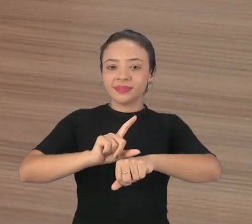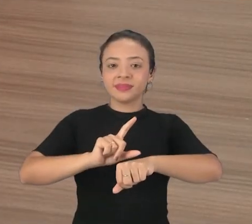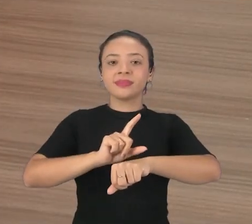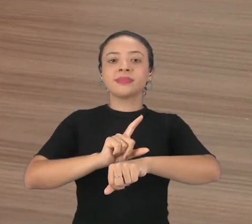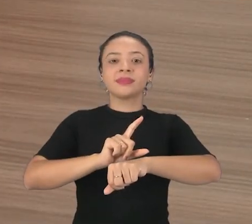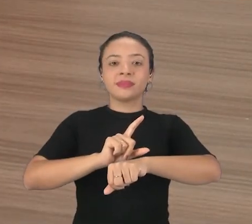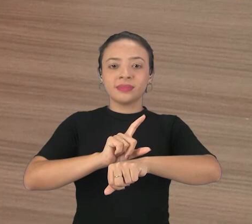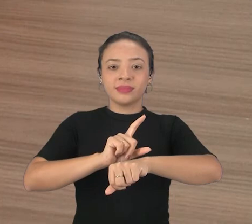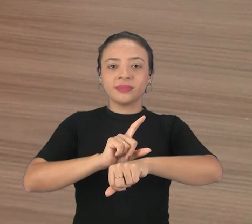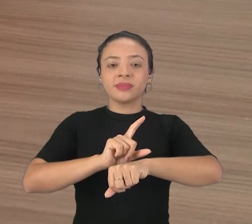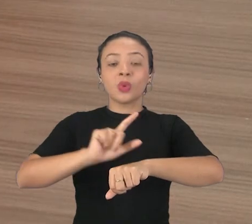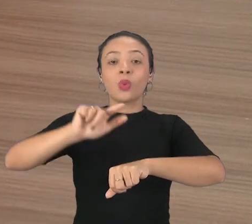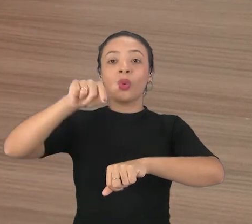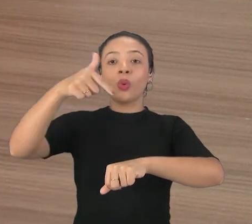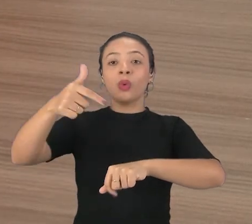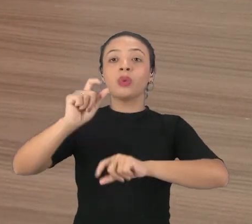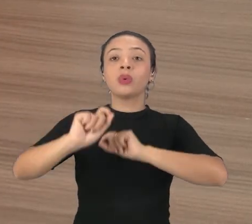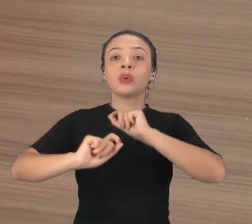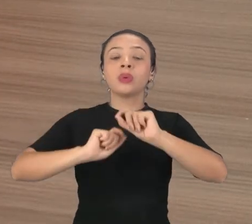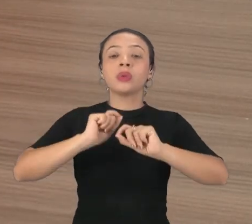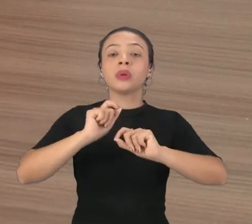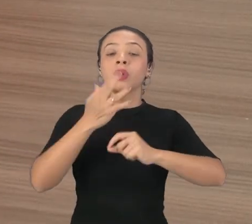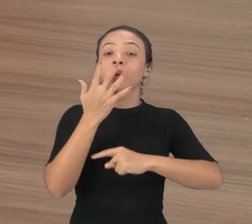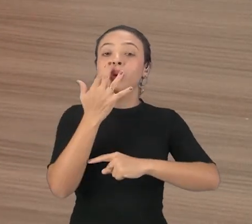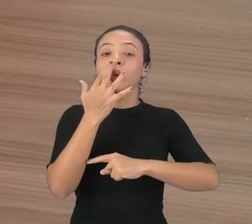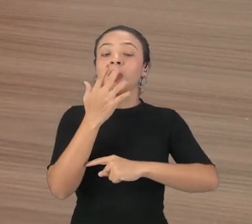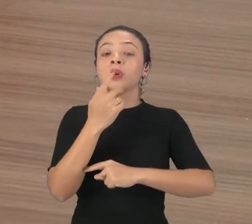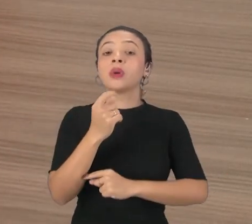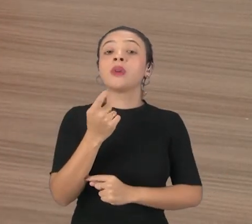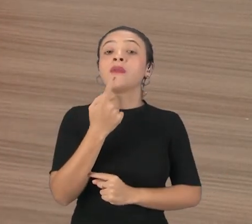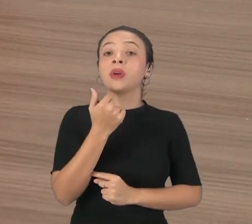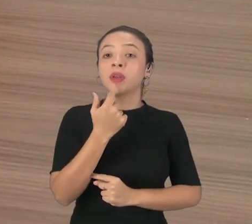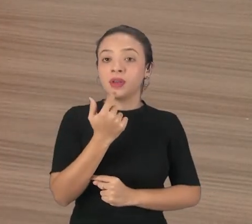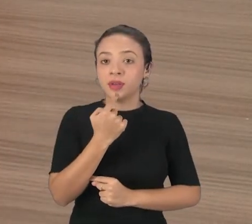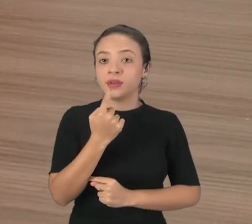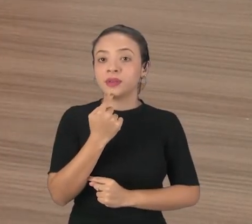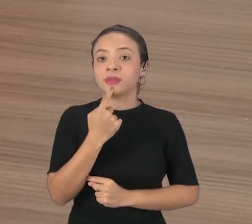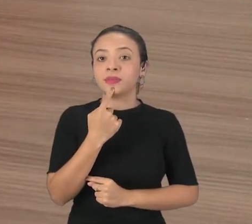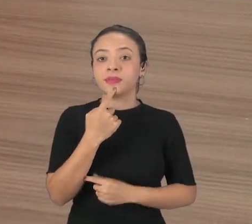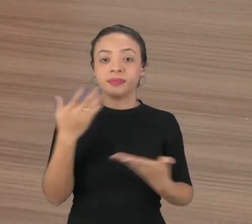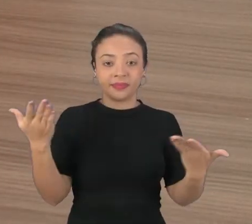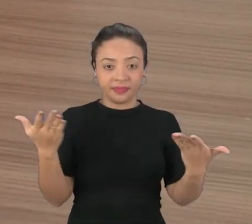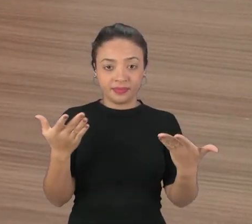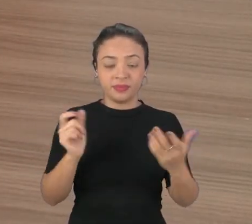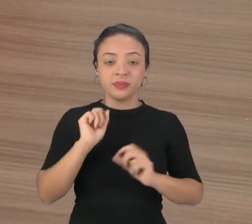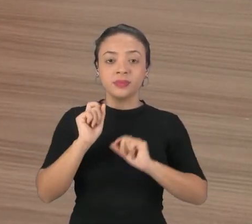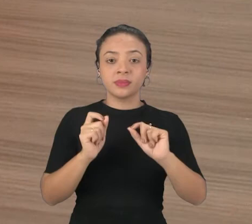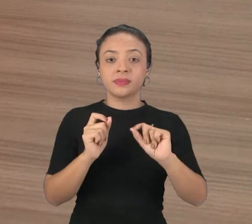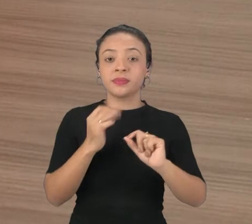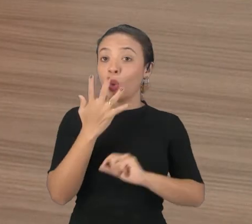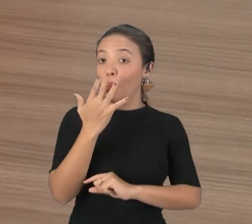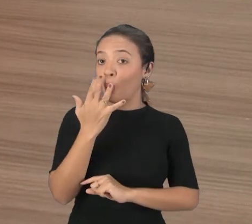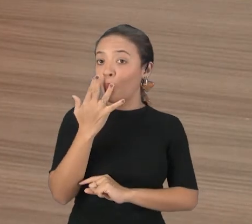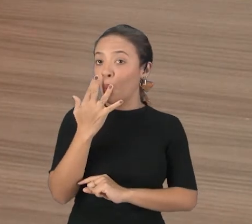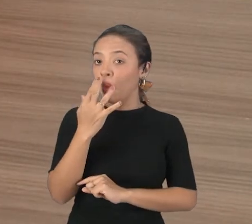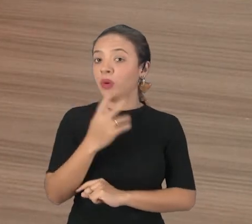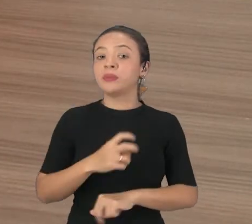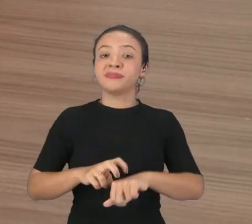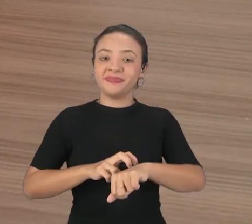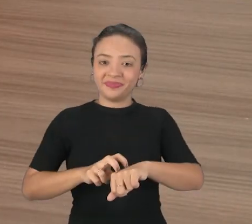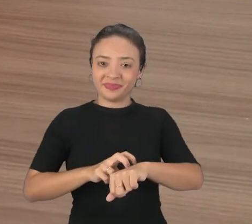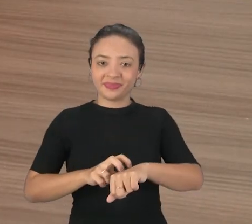lilás o próximo é que cor vermelho e o próximo